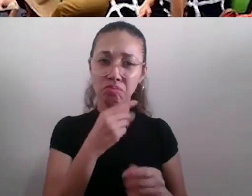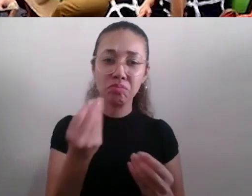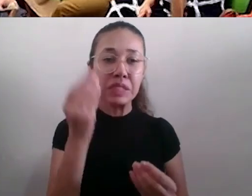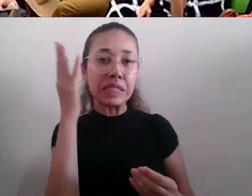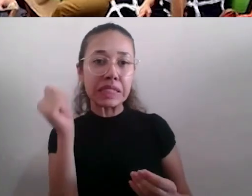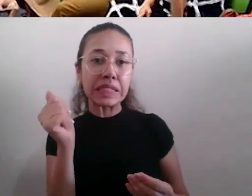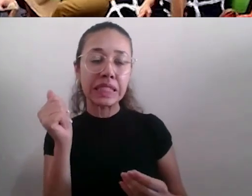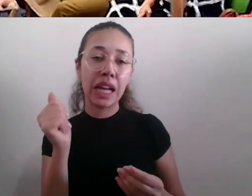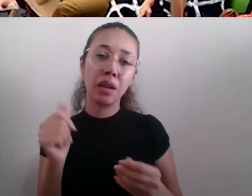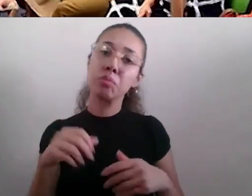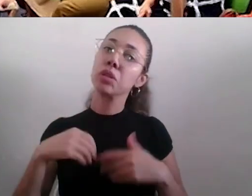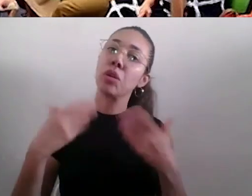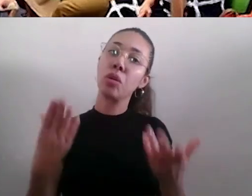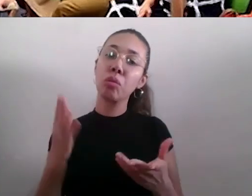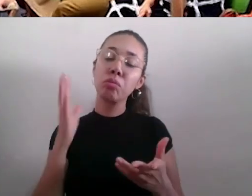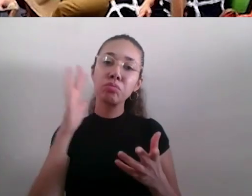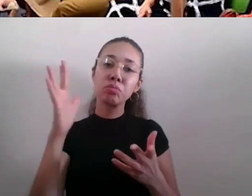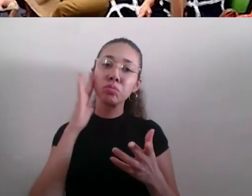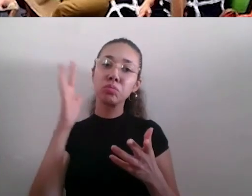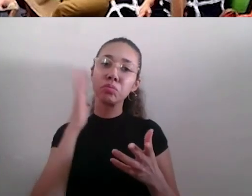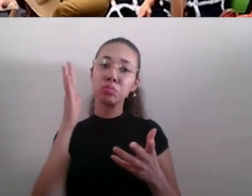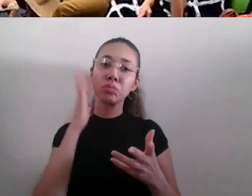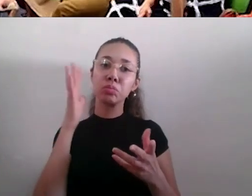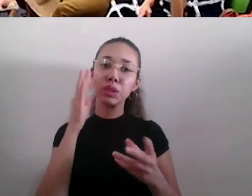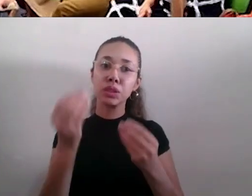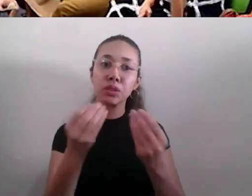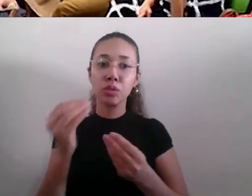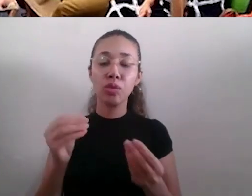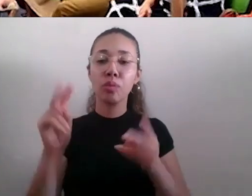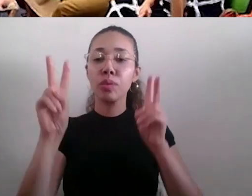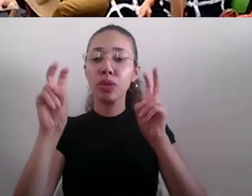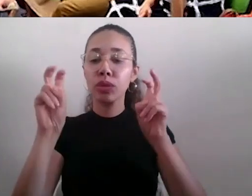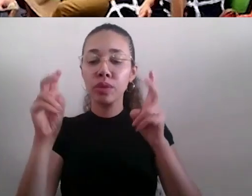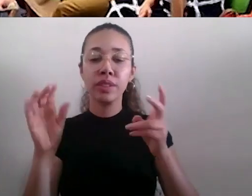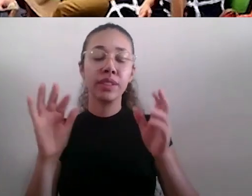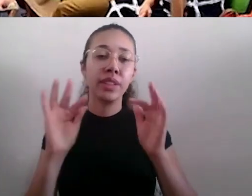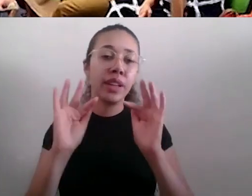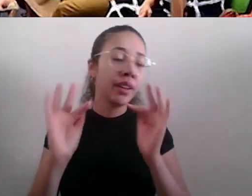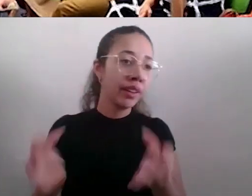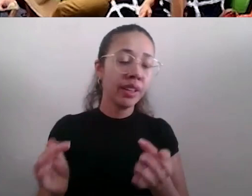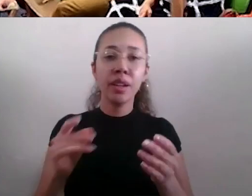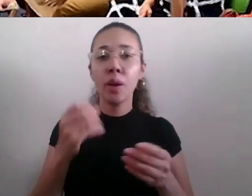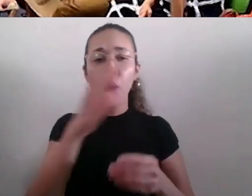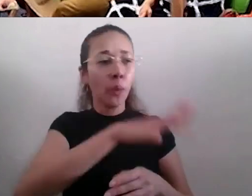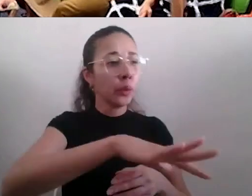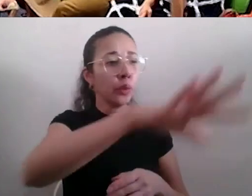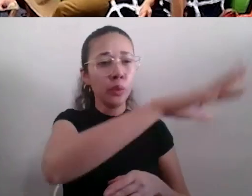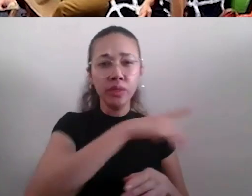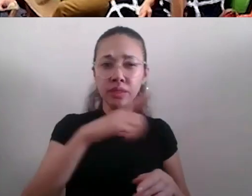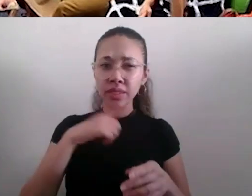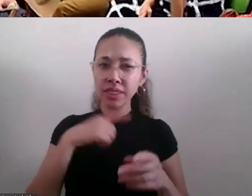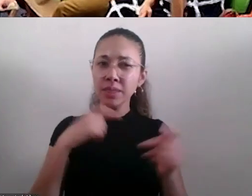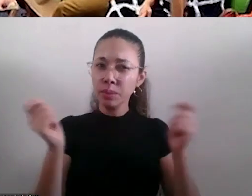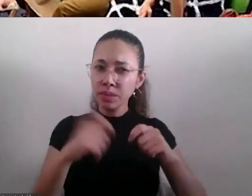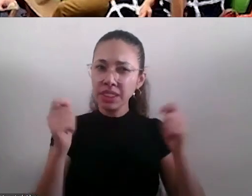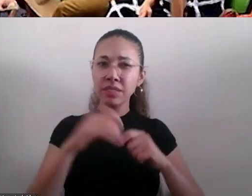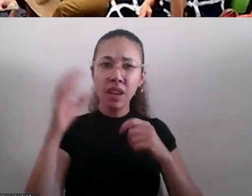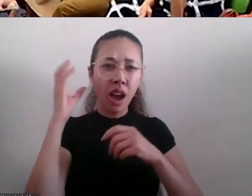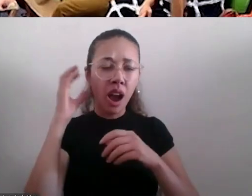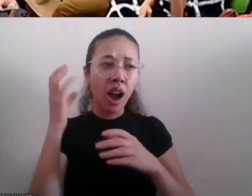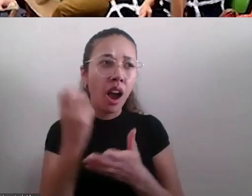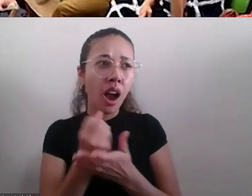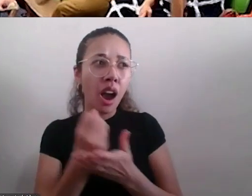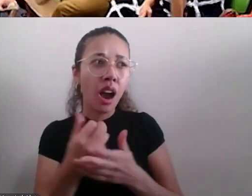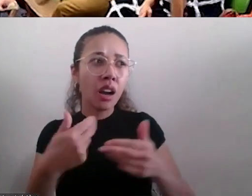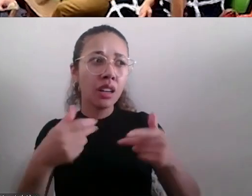ou de pensar, de trazer o básico, de ir lá na comunidade ribeirinha, tem muitos episódios do Apresenta